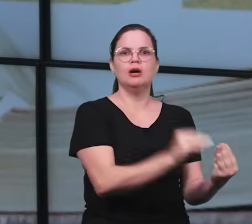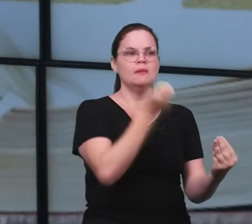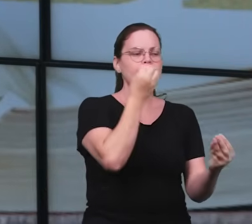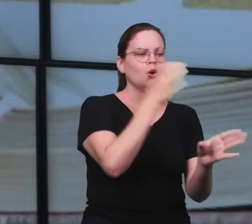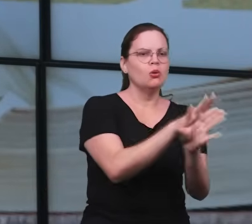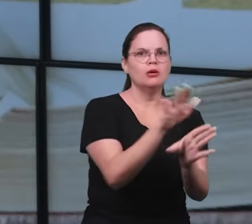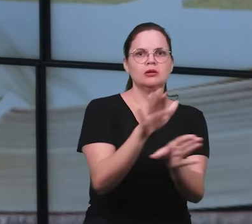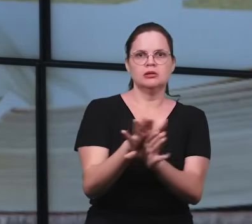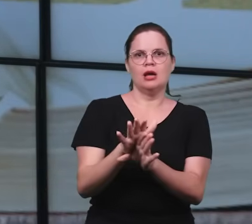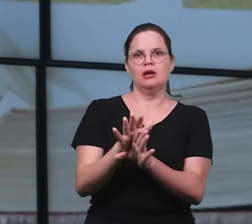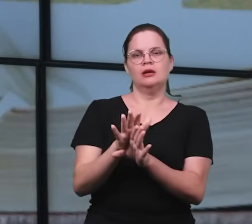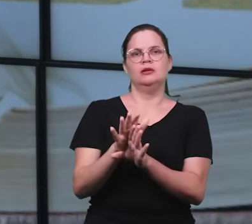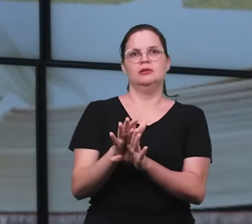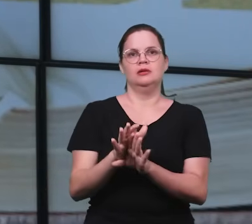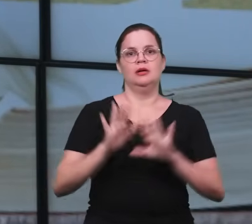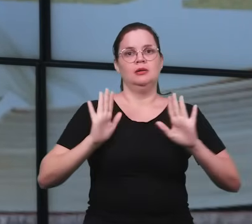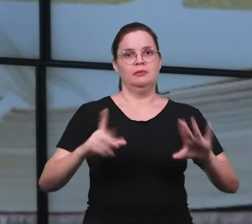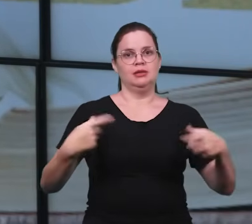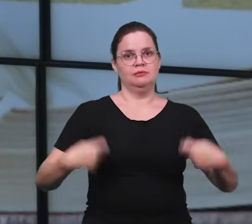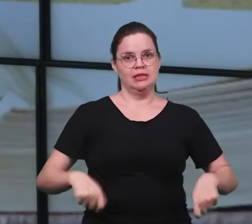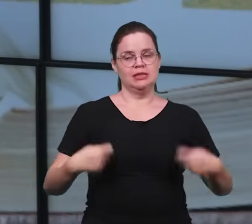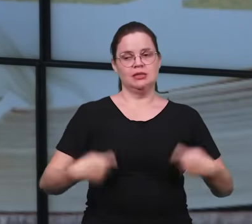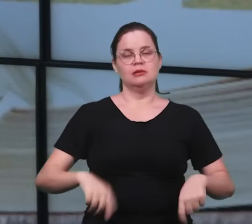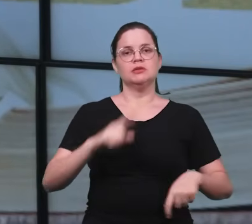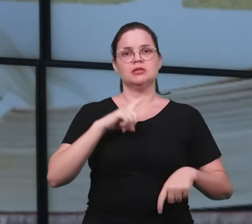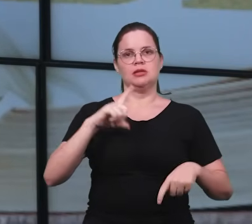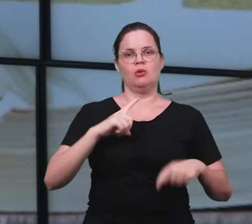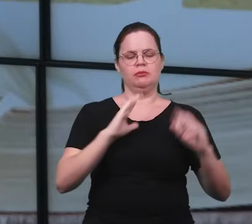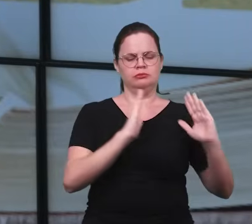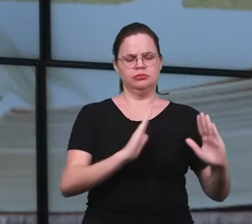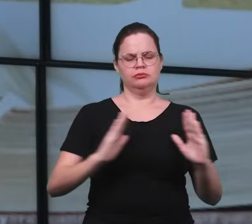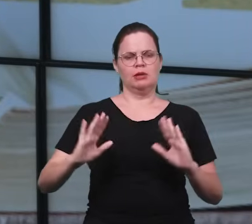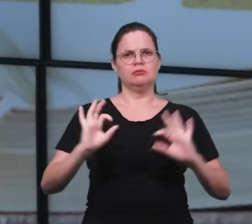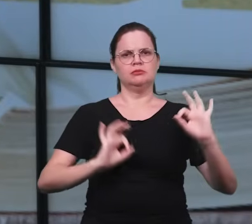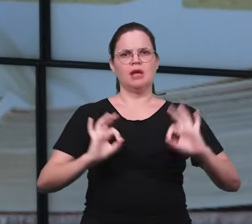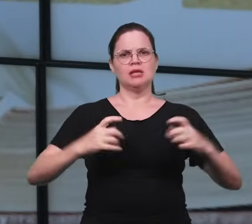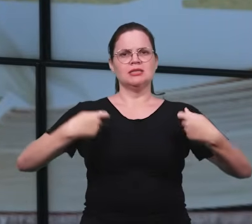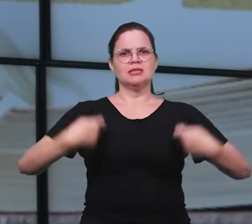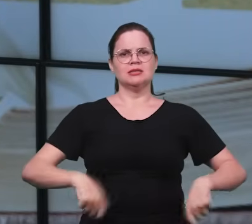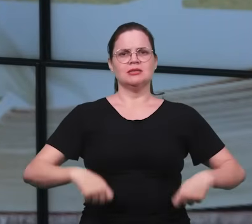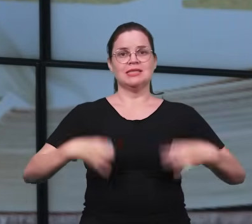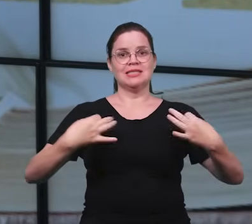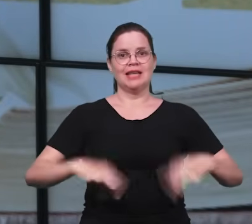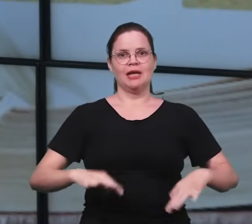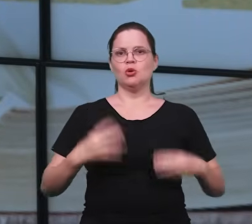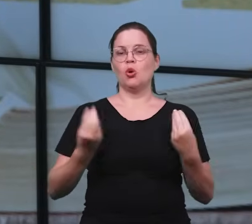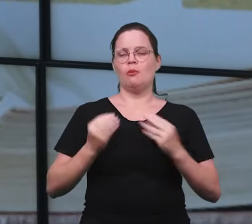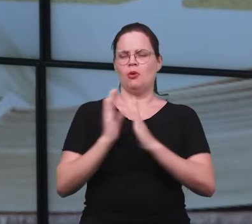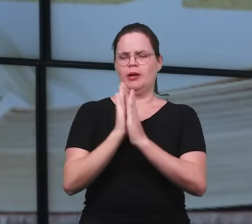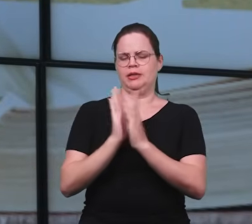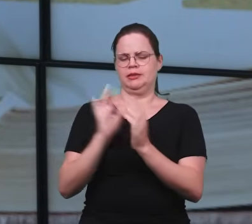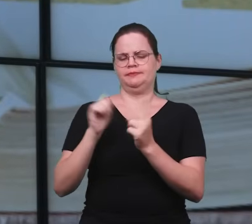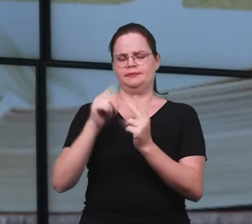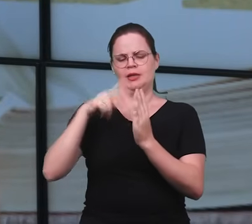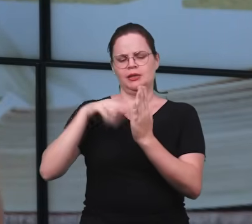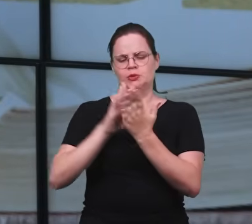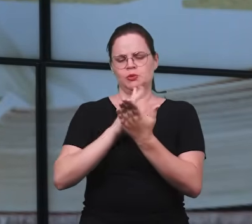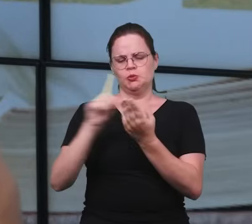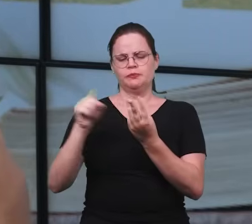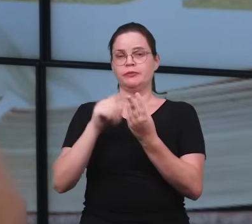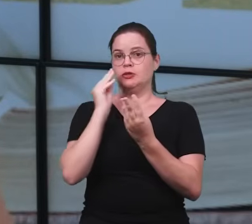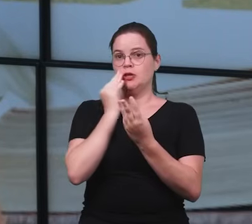vamos ter se nós tivermos disciplina na oração, no jejum, na leitura da palavra de Deus. Isso